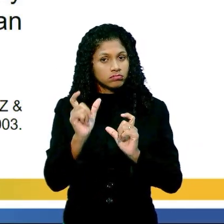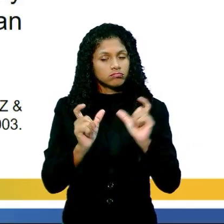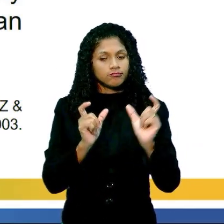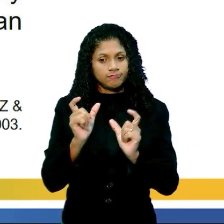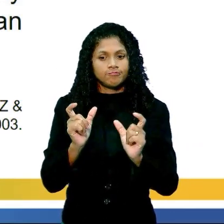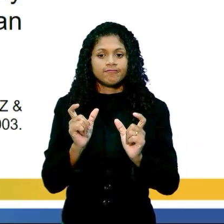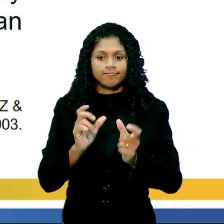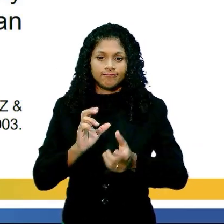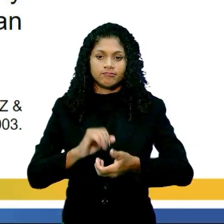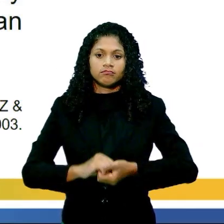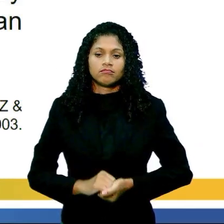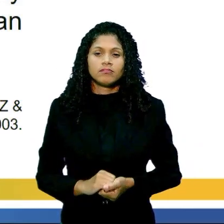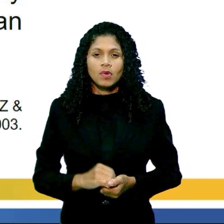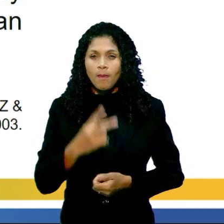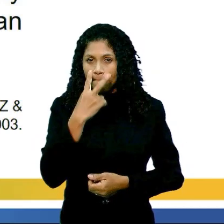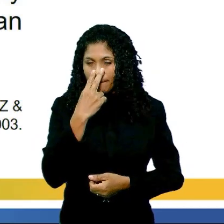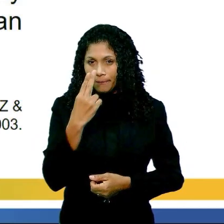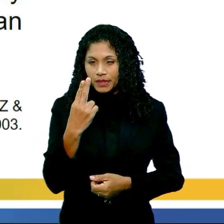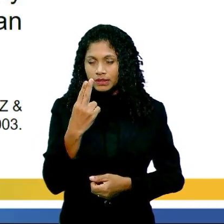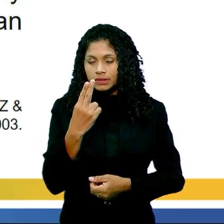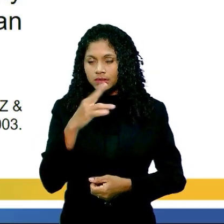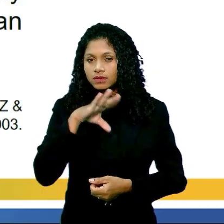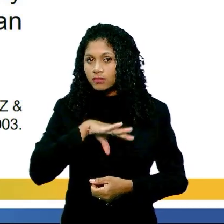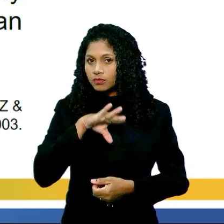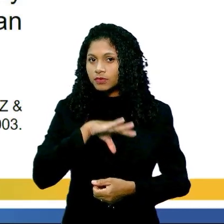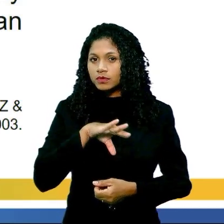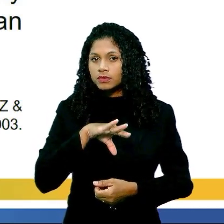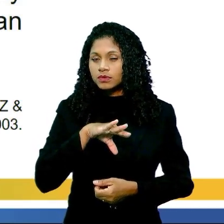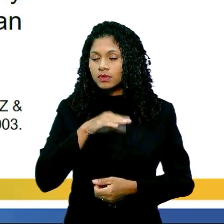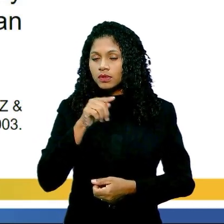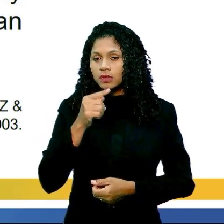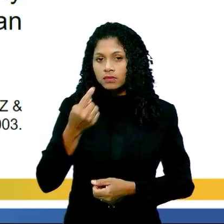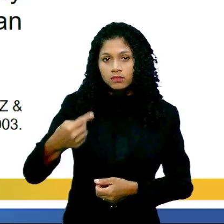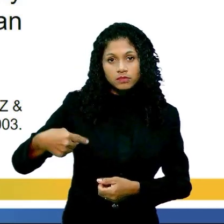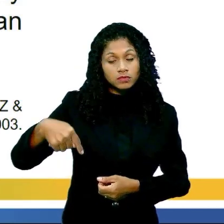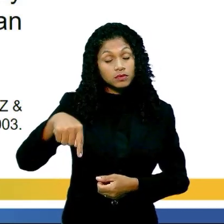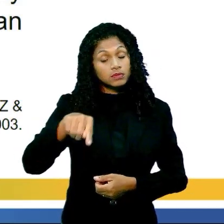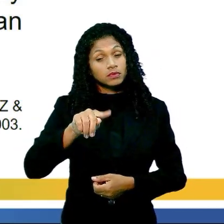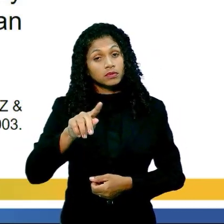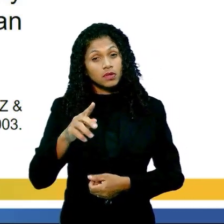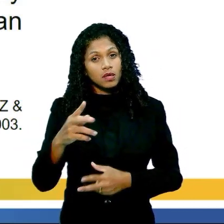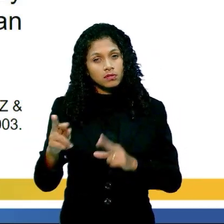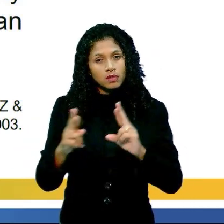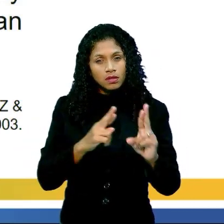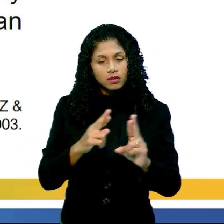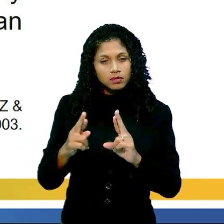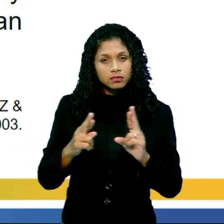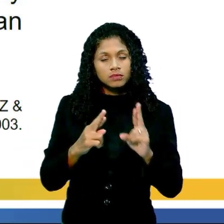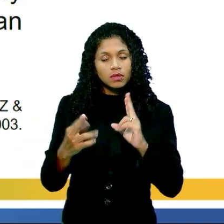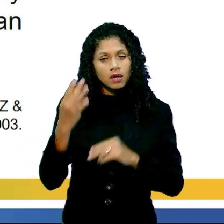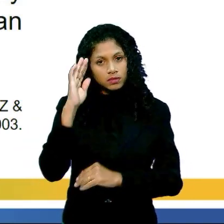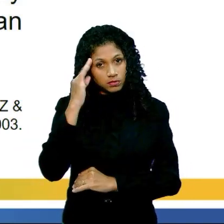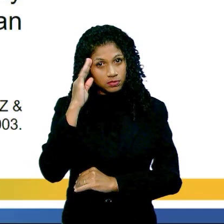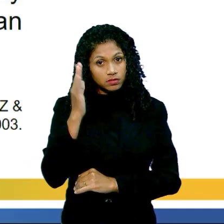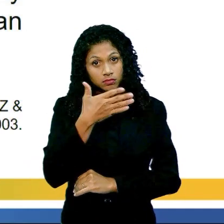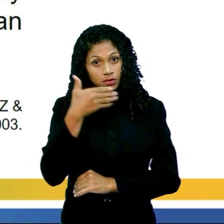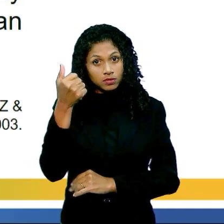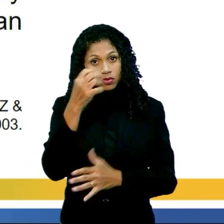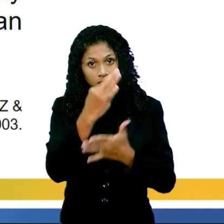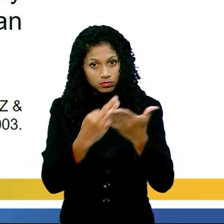algumas outras palavras também parecidas com a língua portuguesa que vocês podem fazer associações para entender melhor.